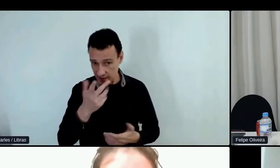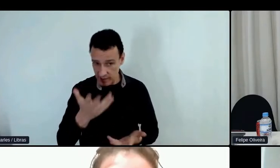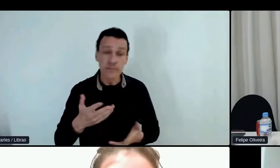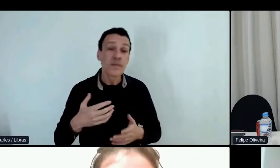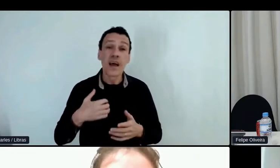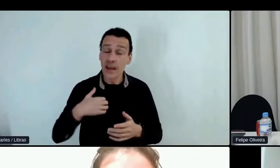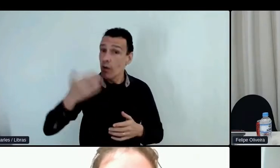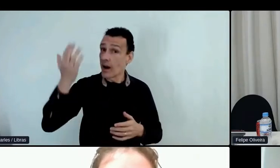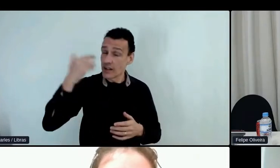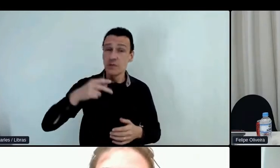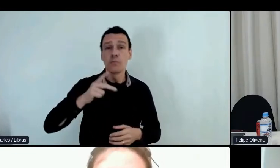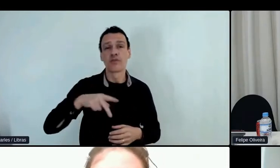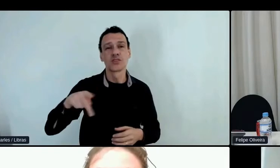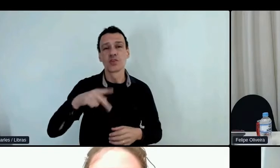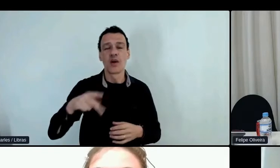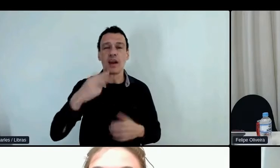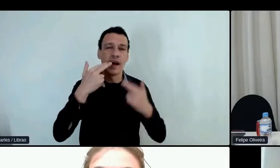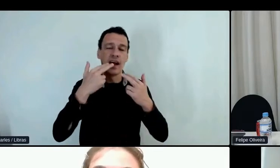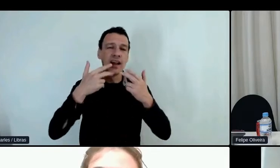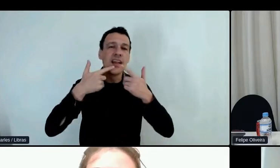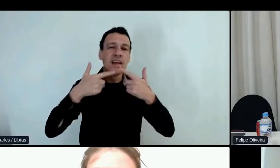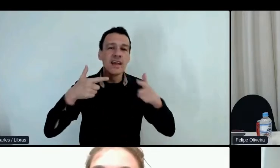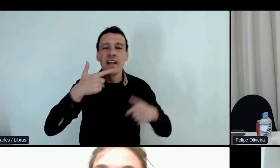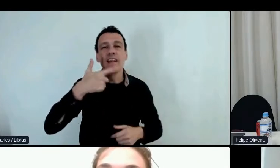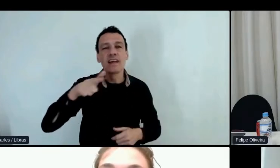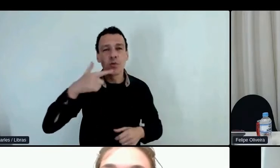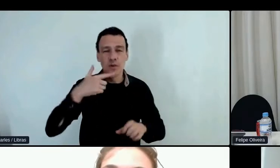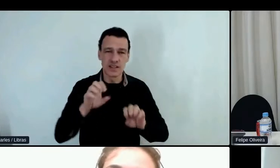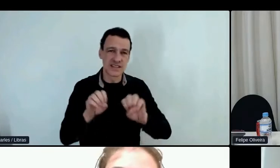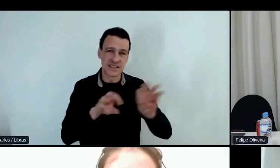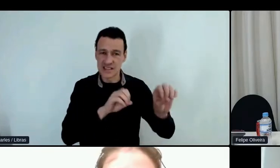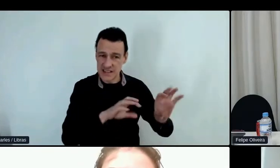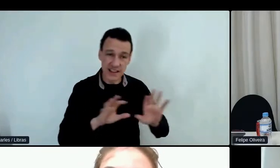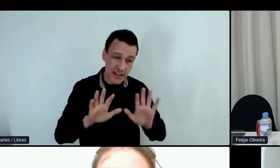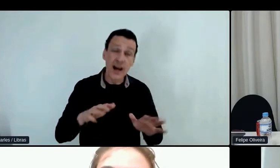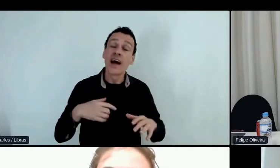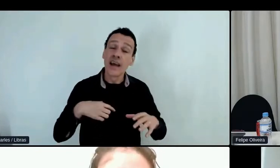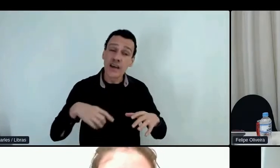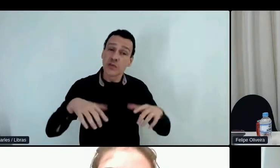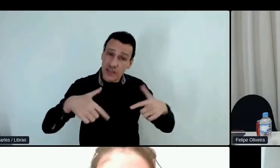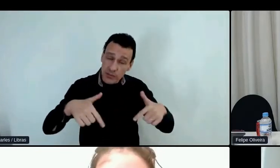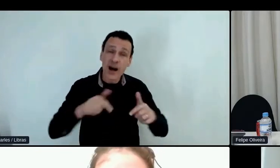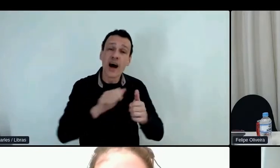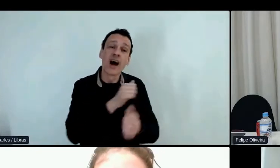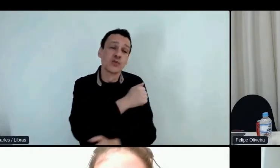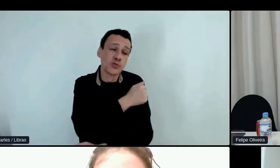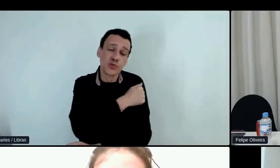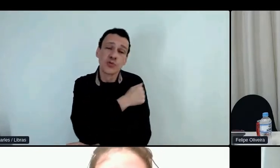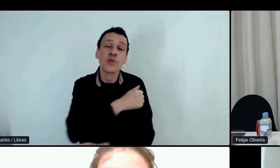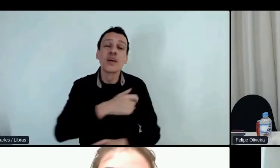Bom, meu nome é Vanessa, eu sou estudante de nutrição, eu sou autista, tenho TDAH e